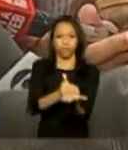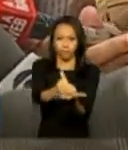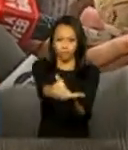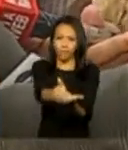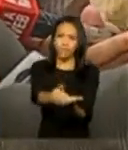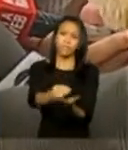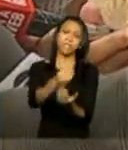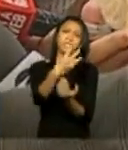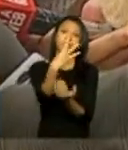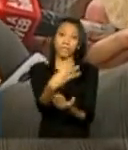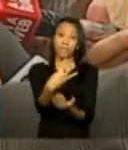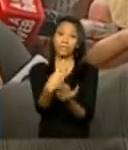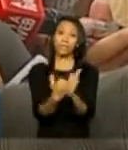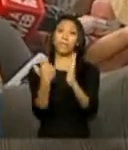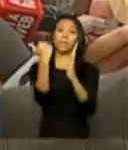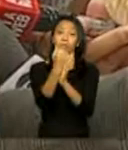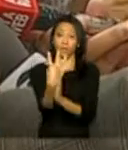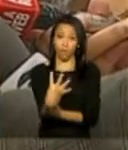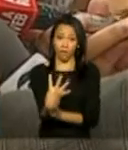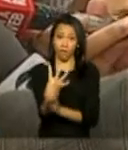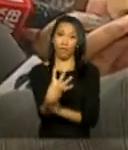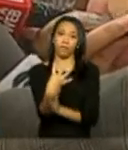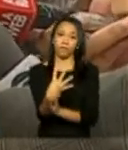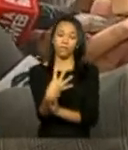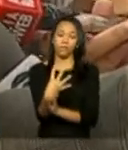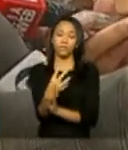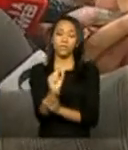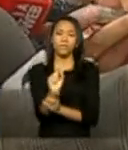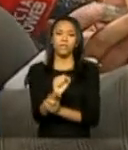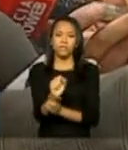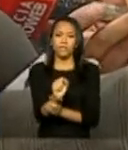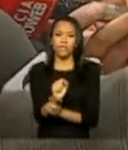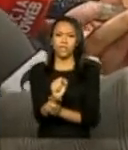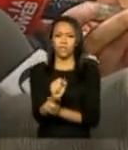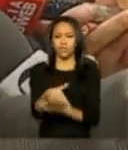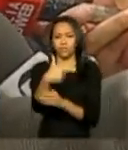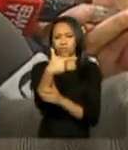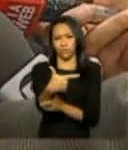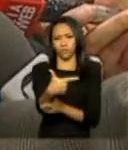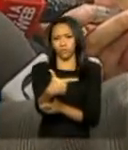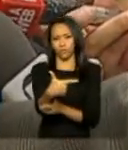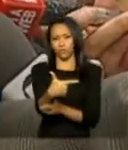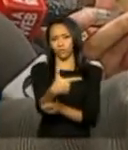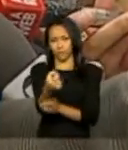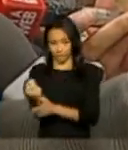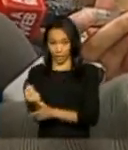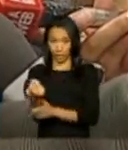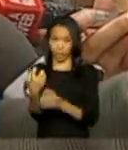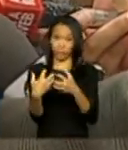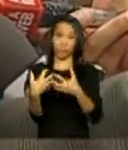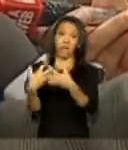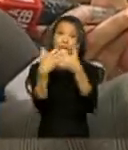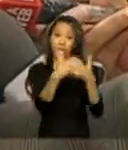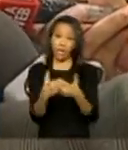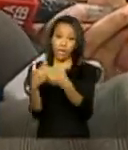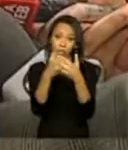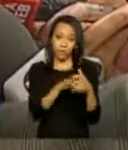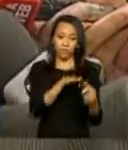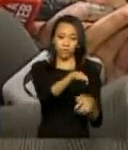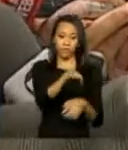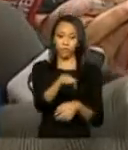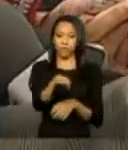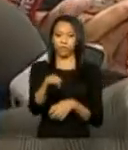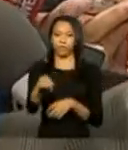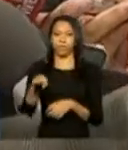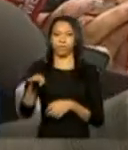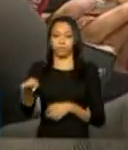3 para 4, com capacidade de 200 caminhões, será também instalado imediatamente.